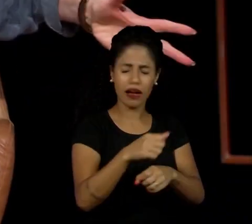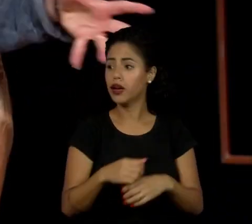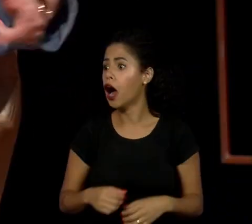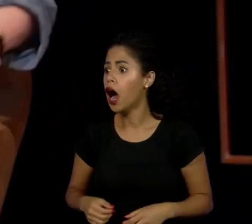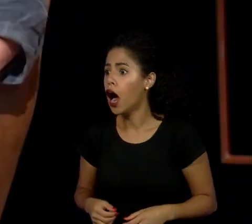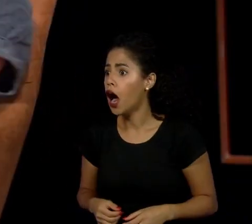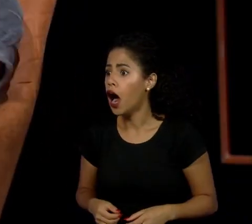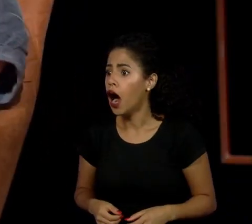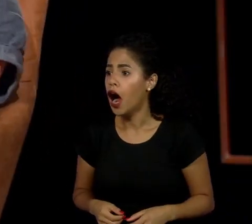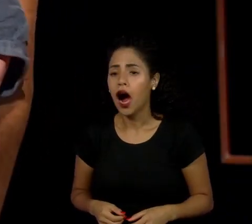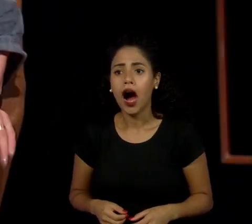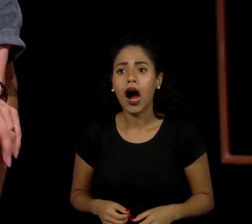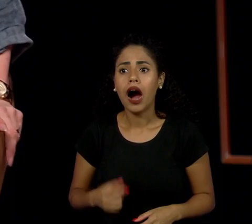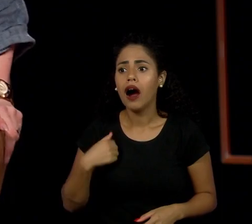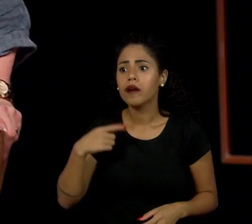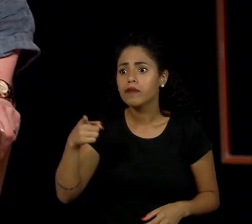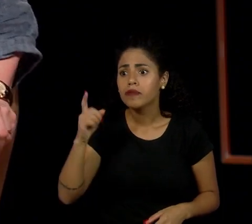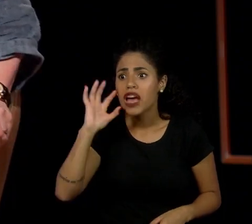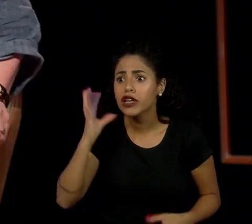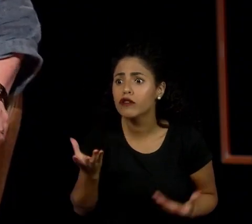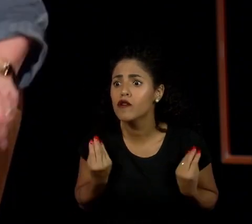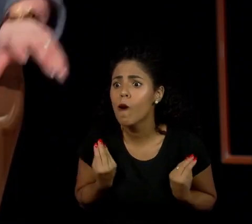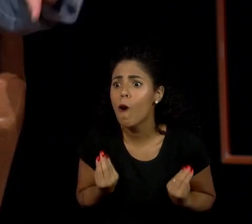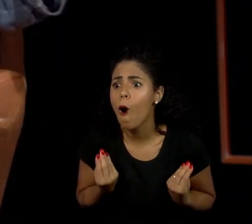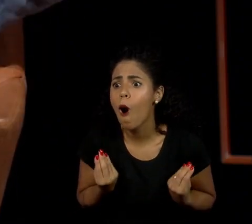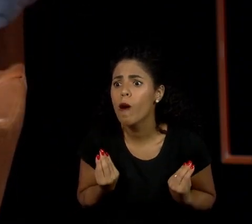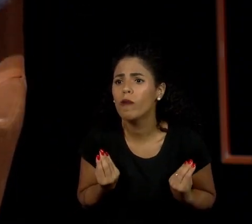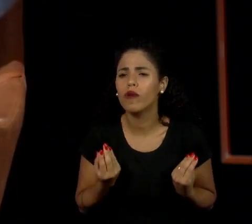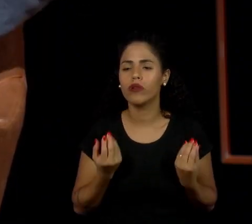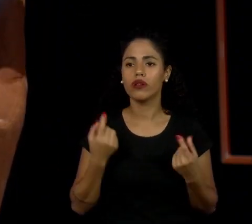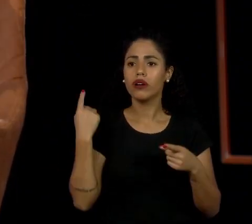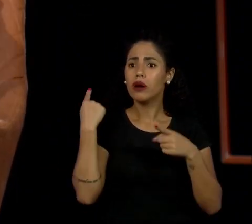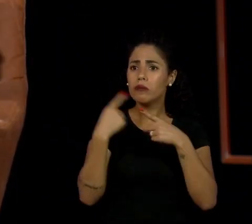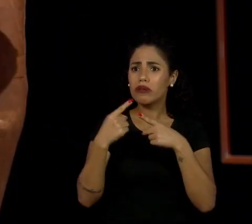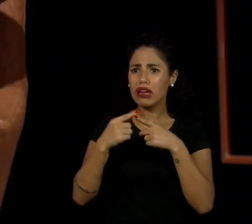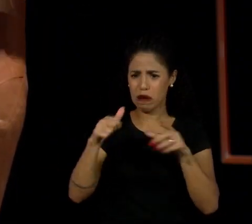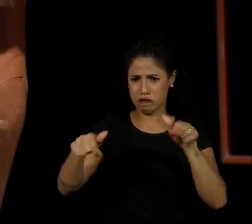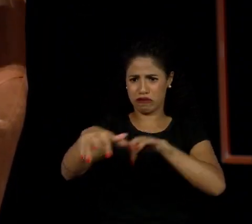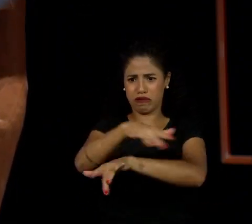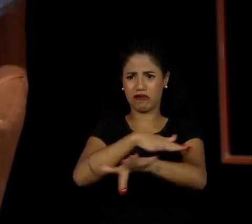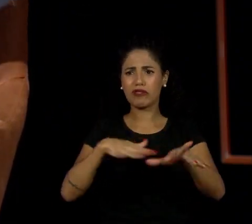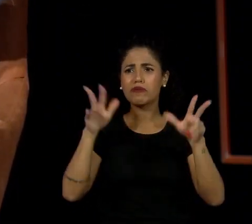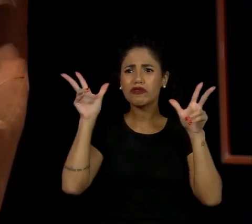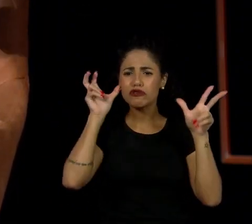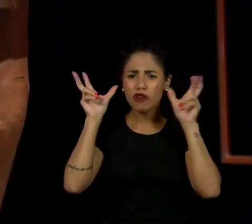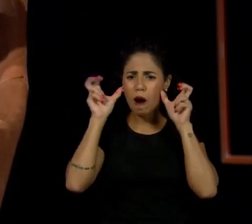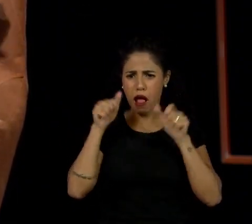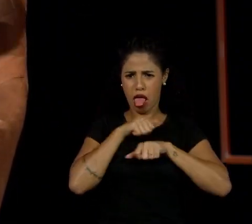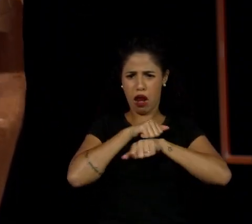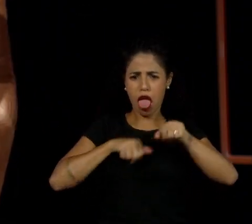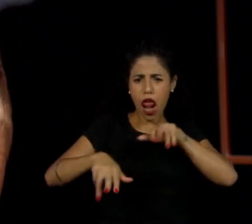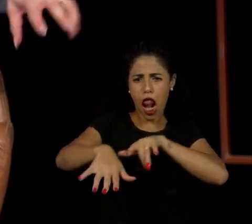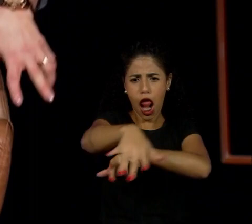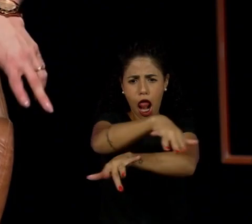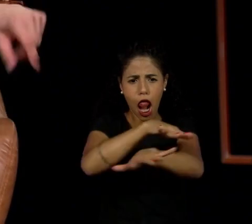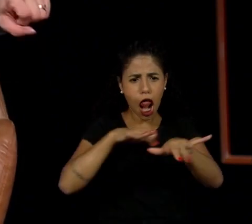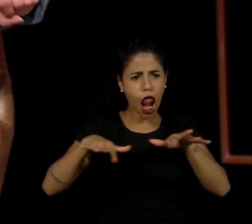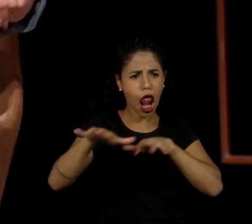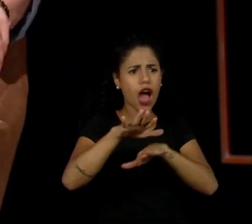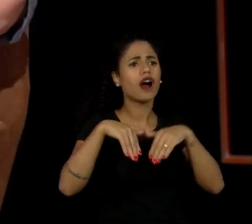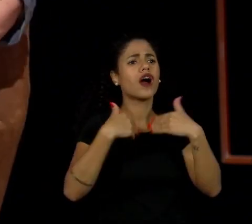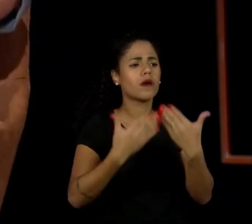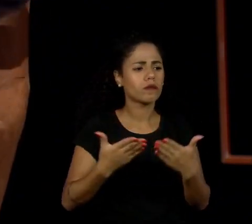Perry, disse, o que é isso? Ele falou, vai resolver o problema do som, porque reverbera porque o som não tem por onde